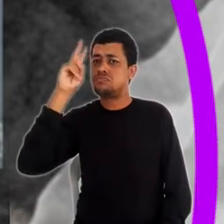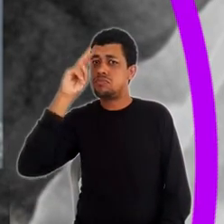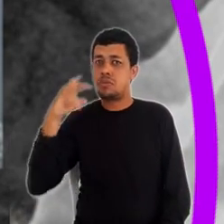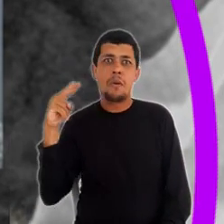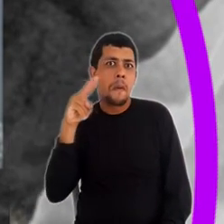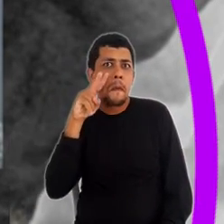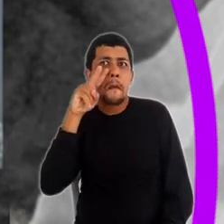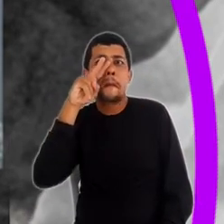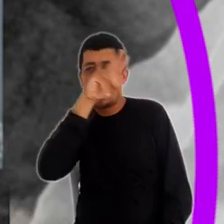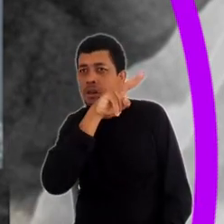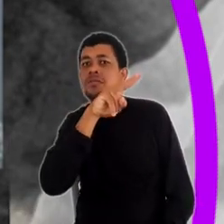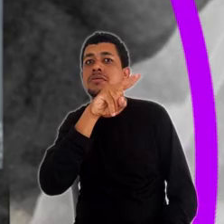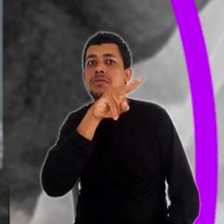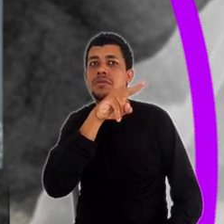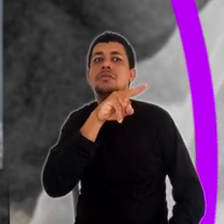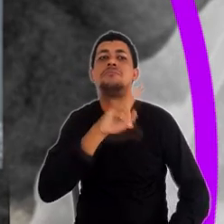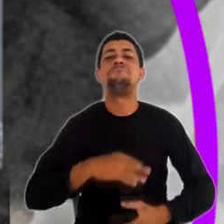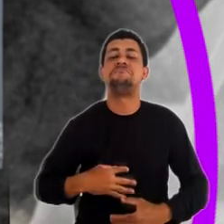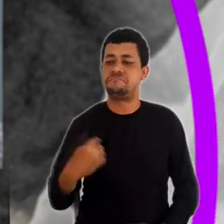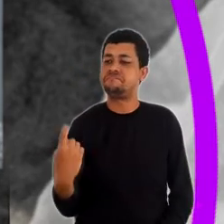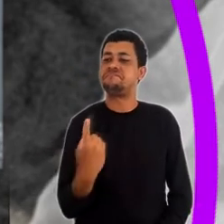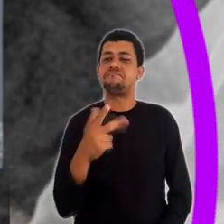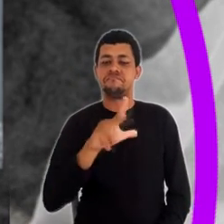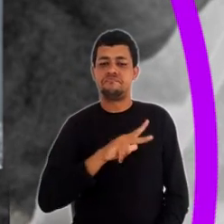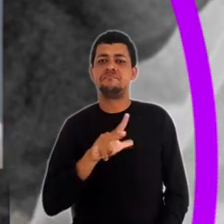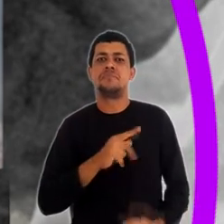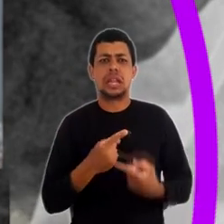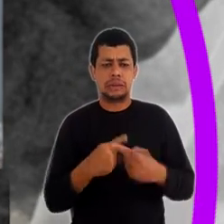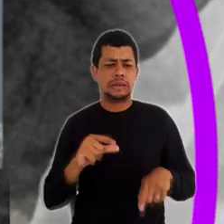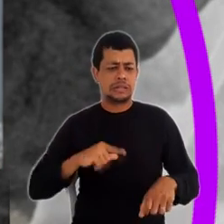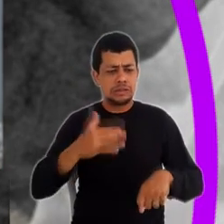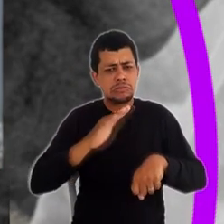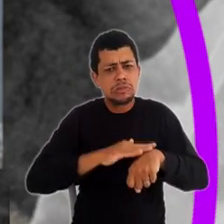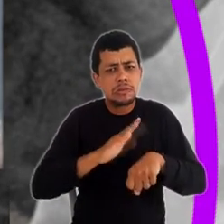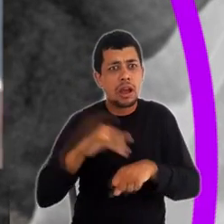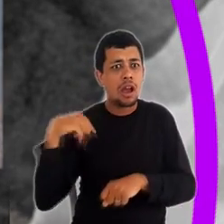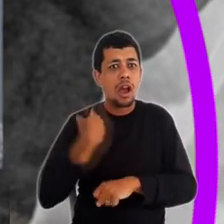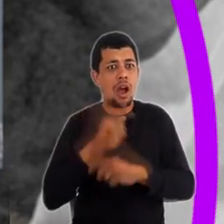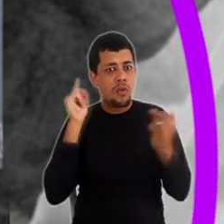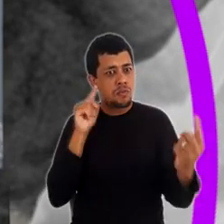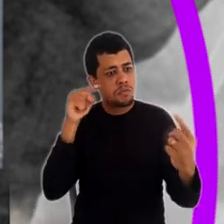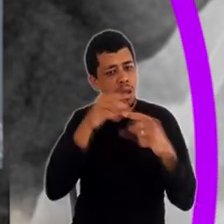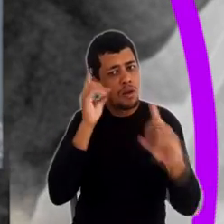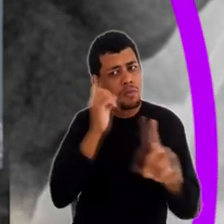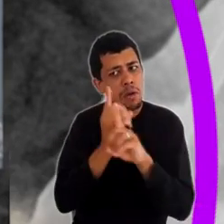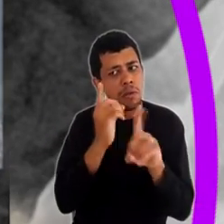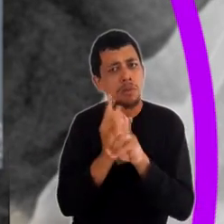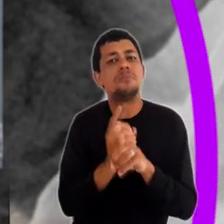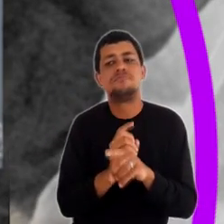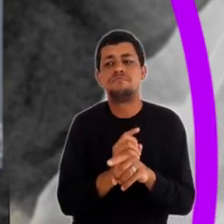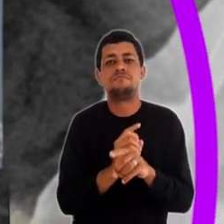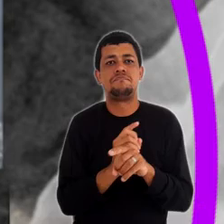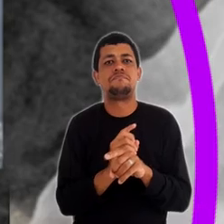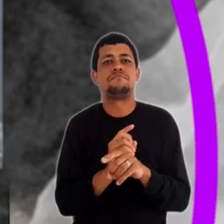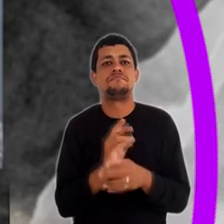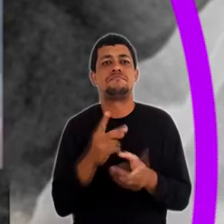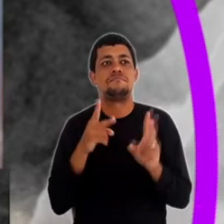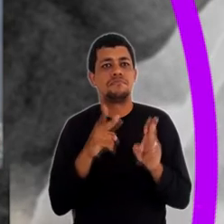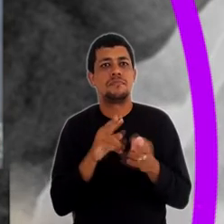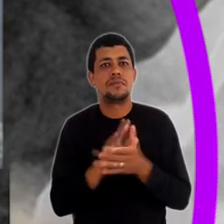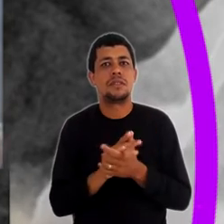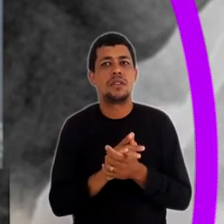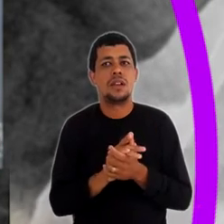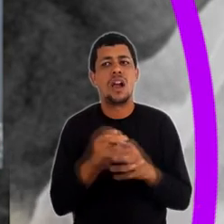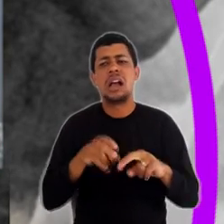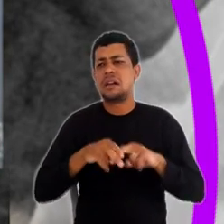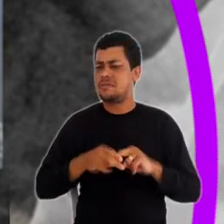muito forte e muito individual, assim, mas que em algum momento a gente se identifica uma com as outras, tipo,